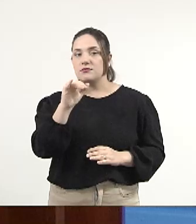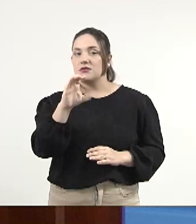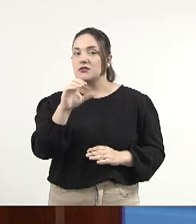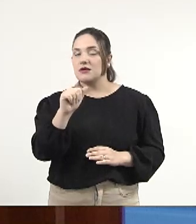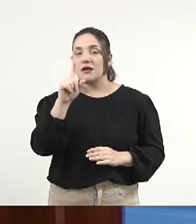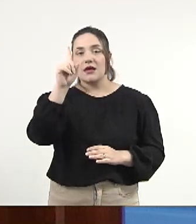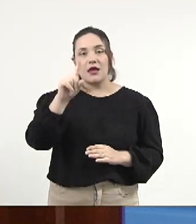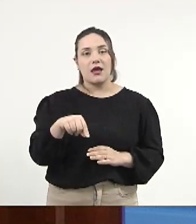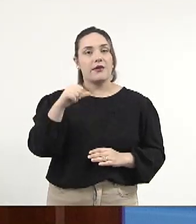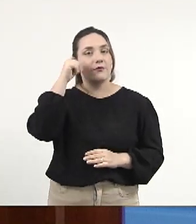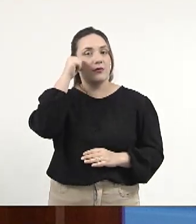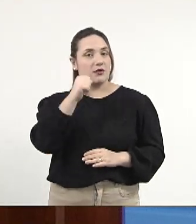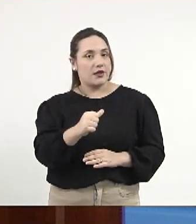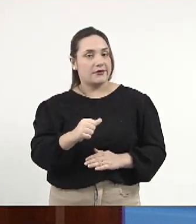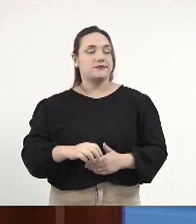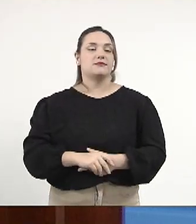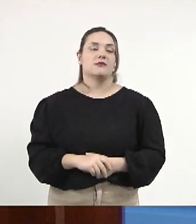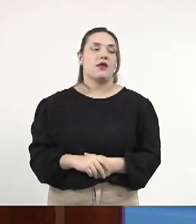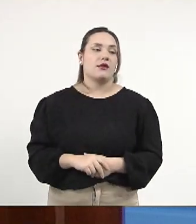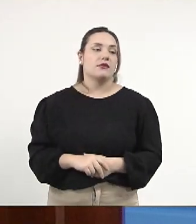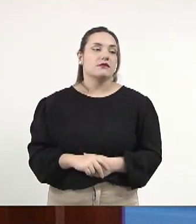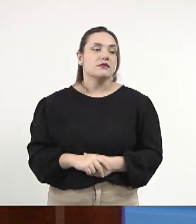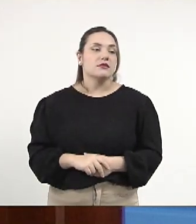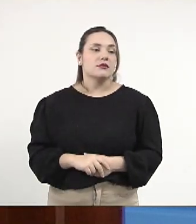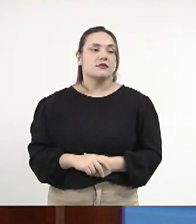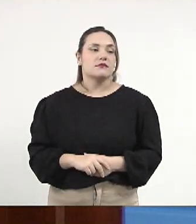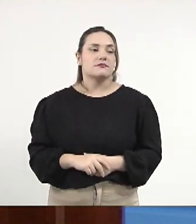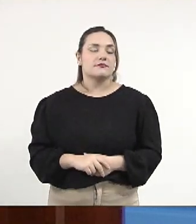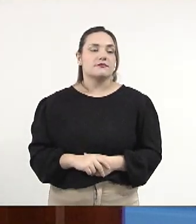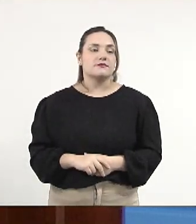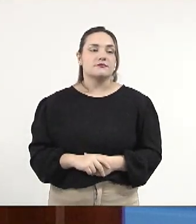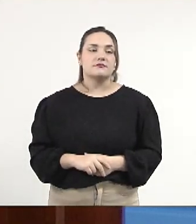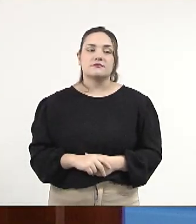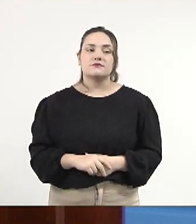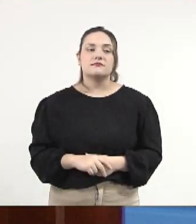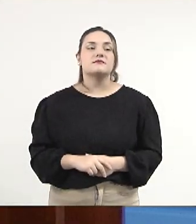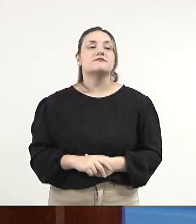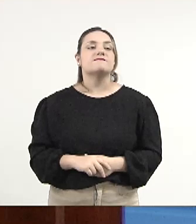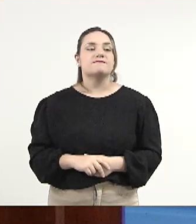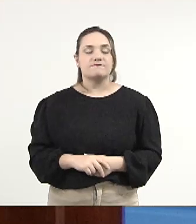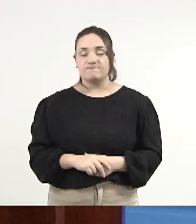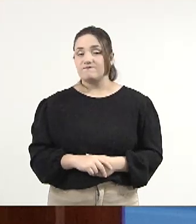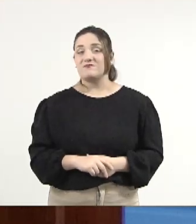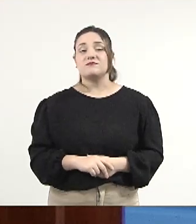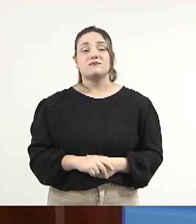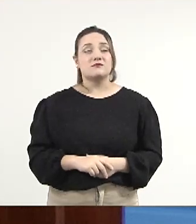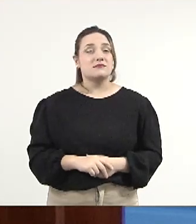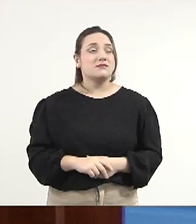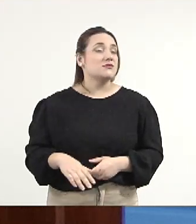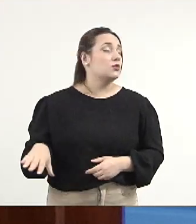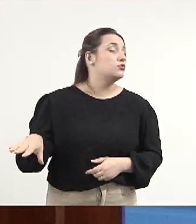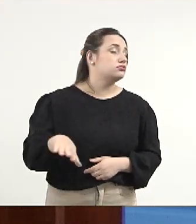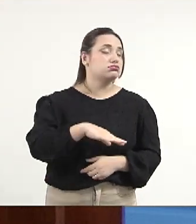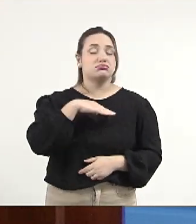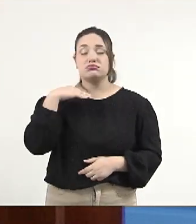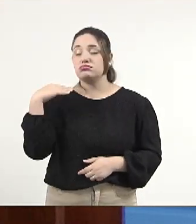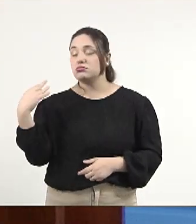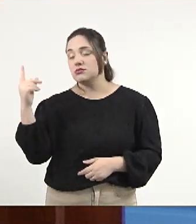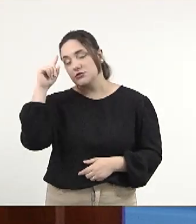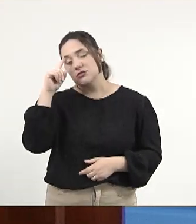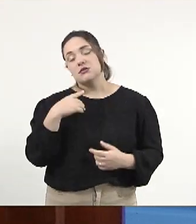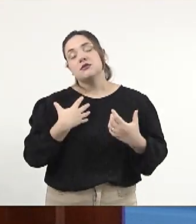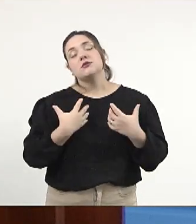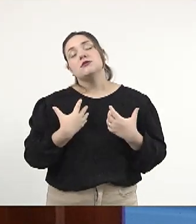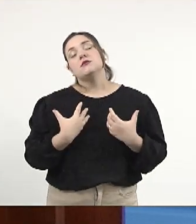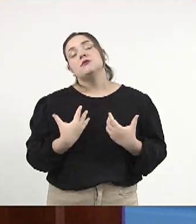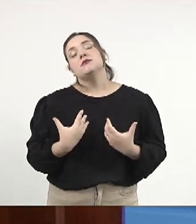É uma mulher que depois de um dia cansativo, deita na cama e diz